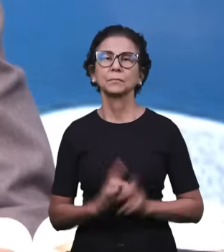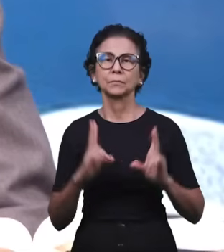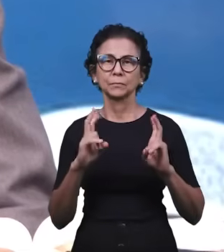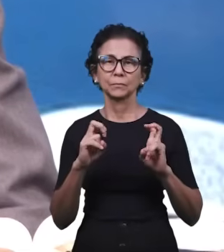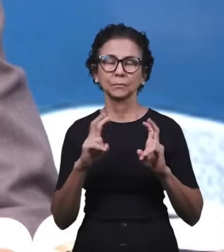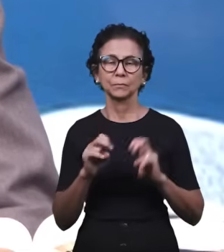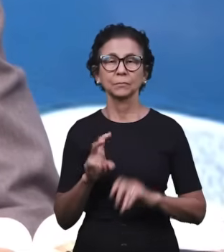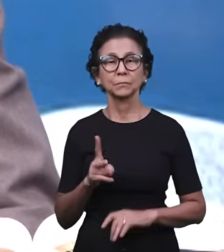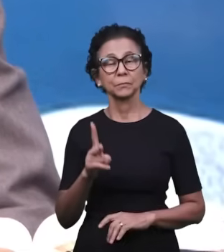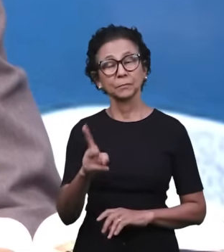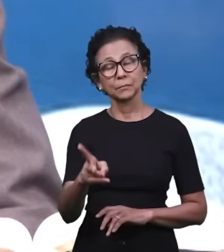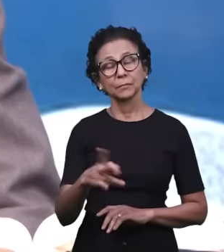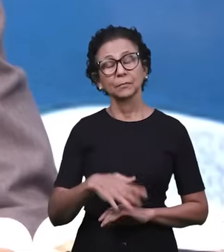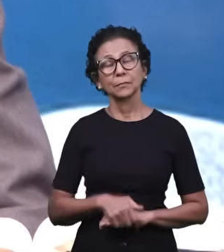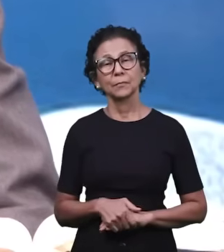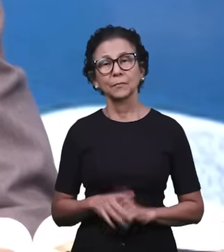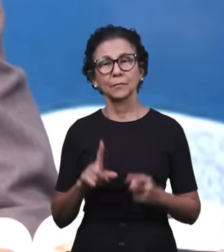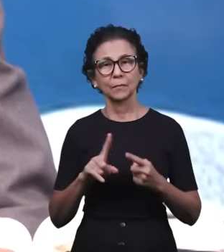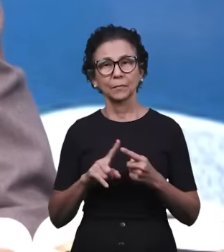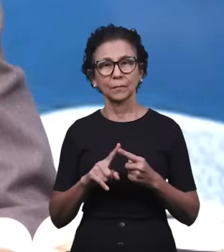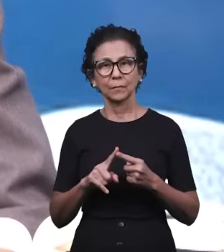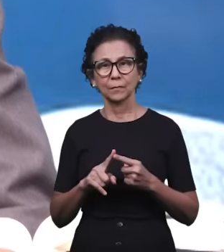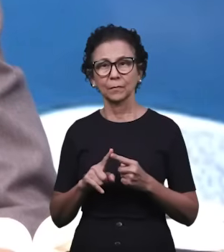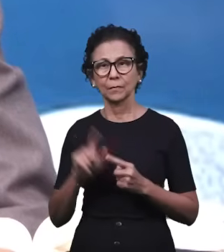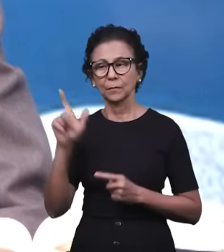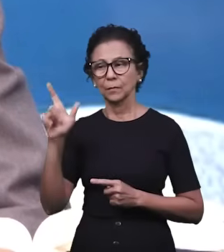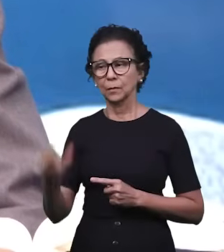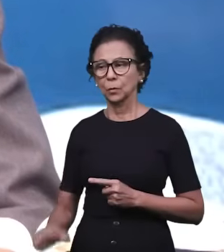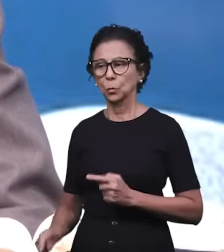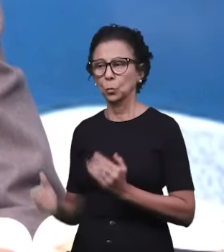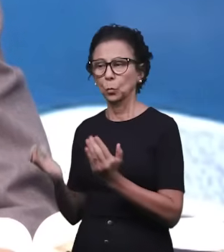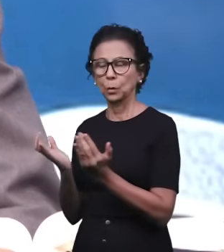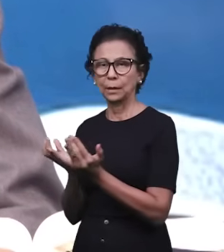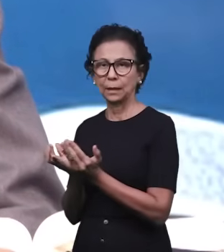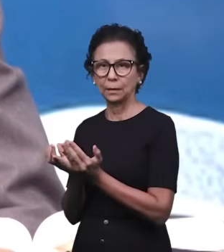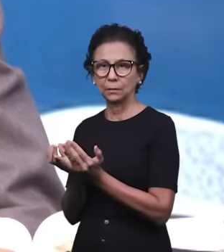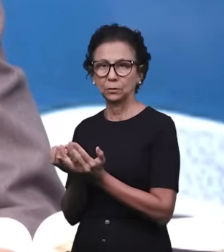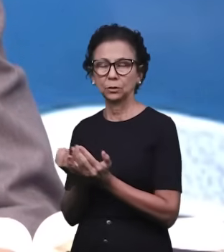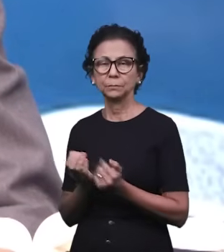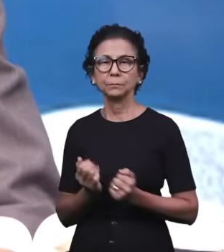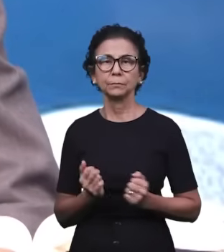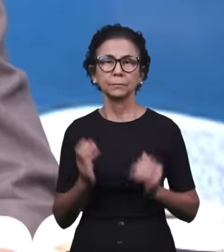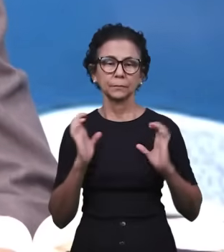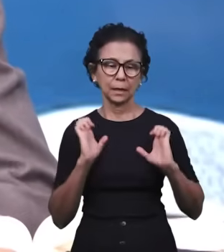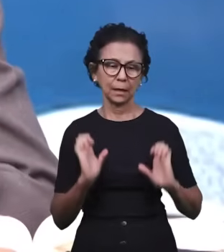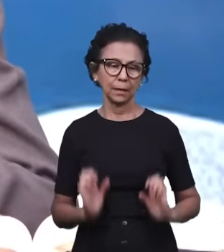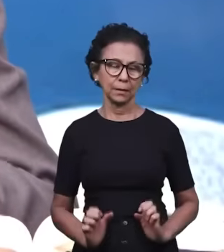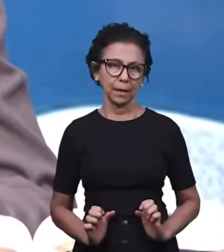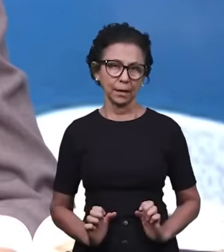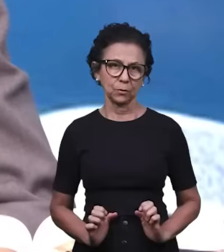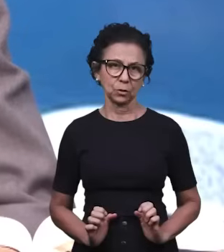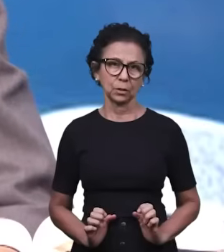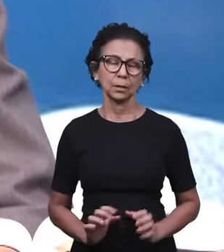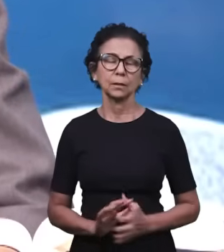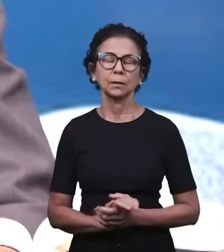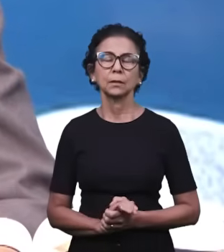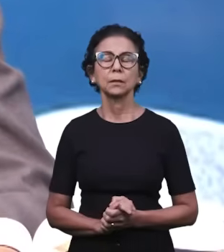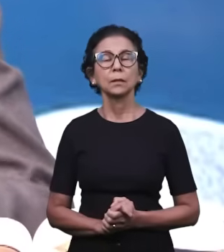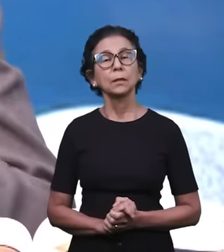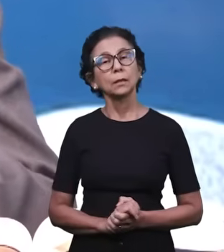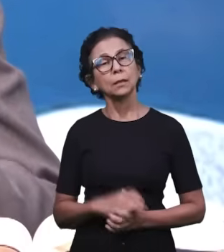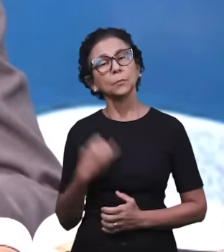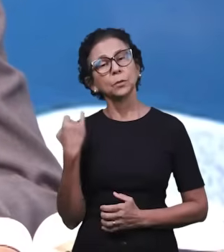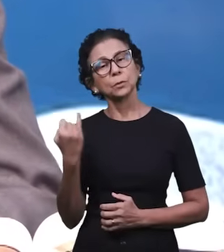do programa A Ética na Vida do Crente. Um programa que tem sido muito útil para o comportamento dos irmãos, os